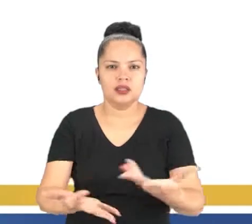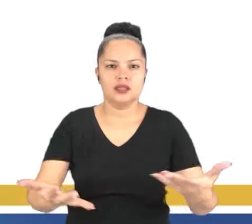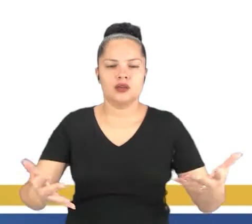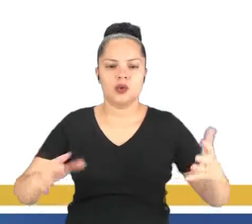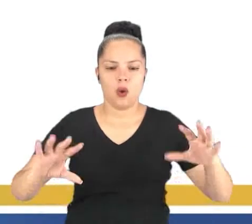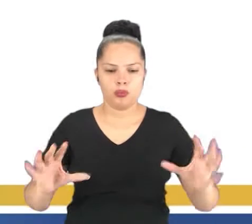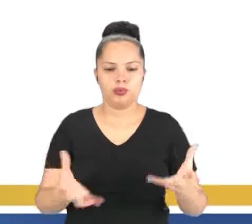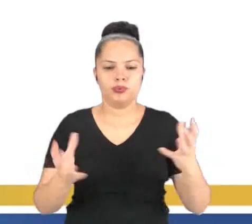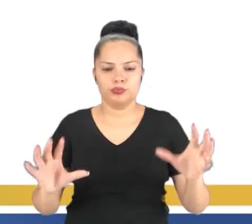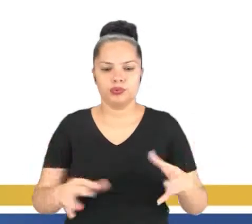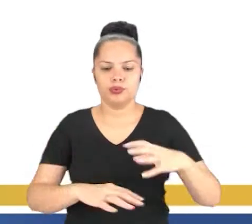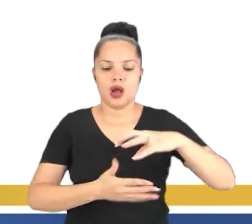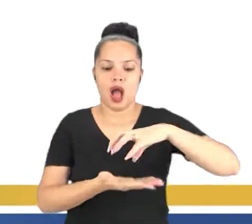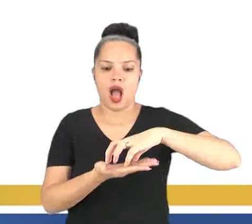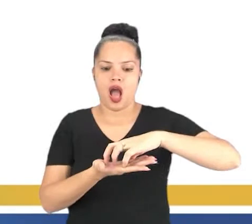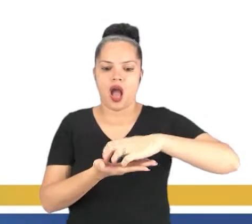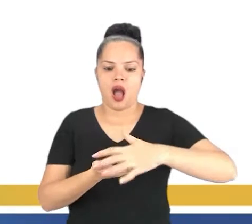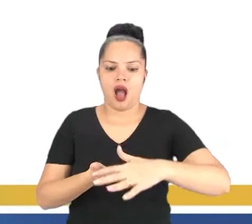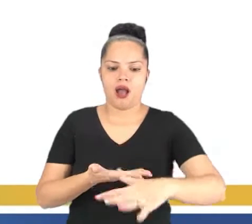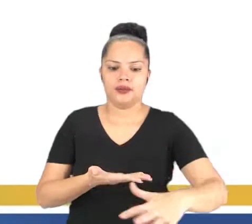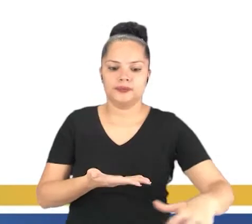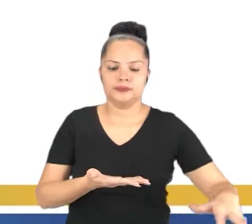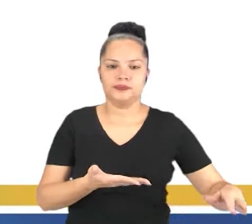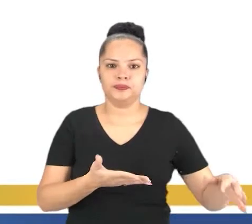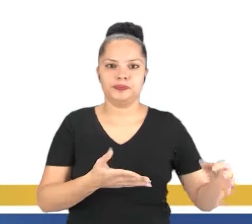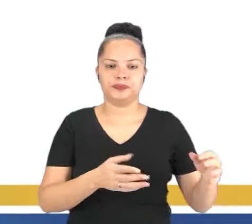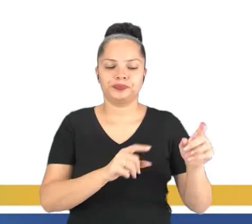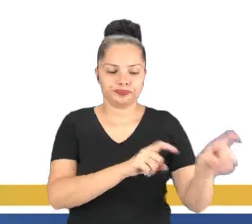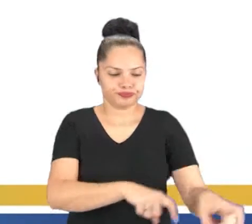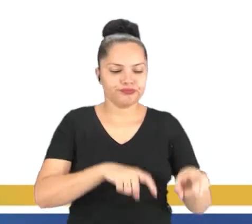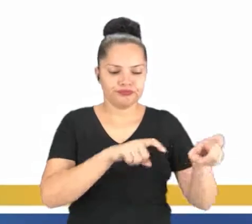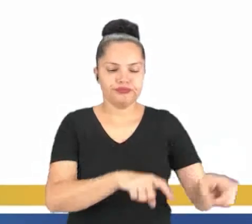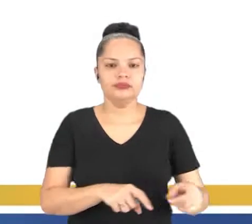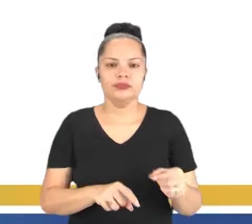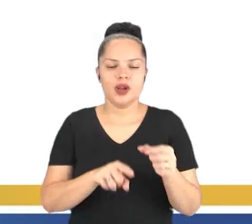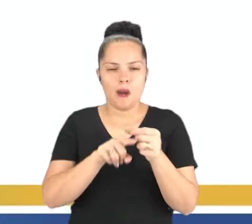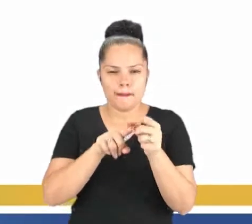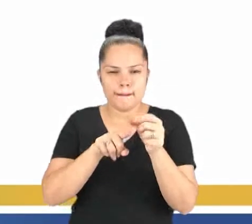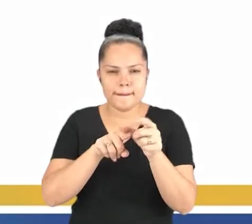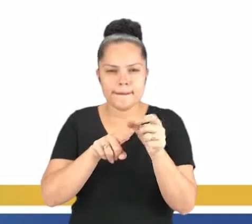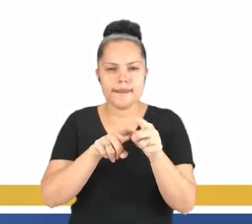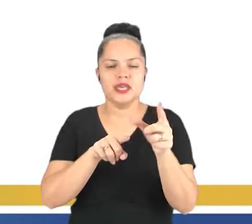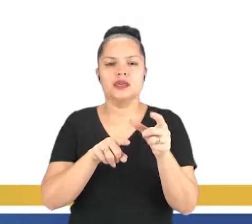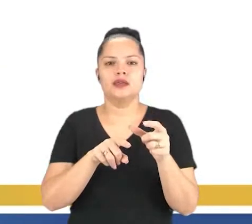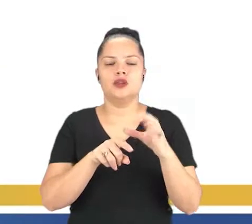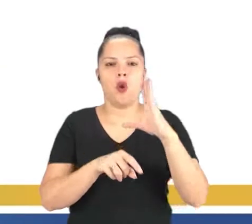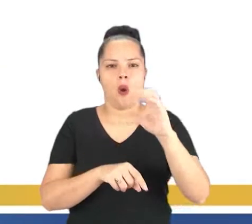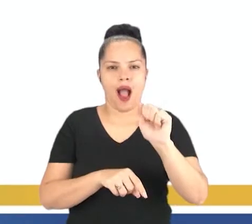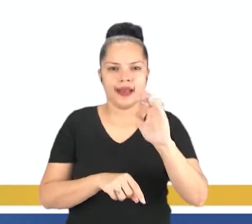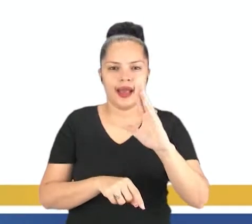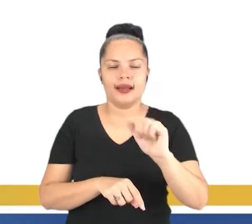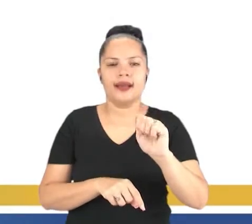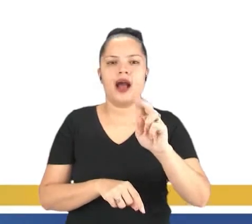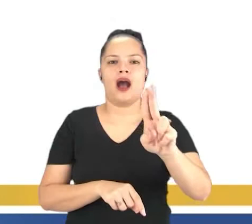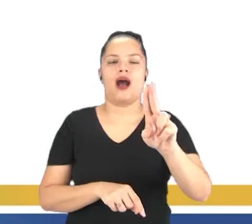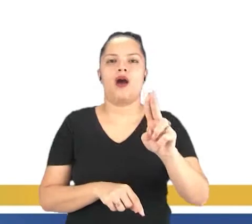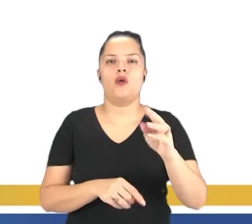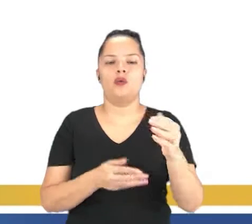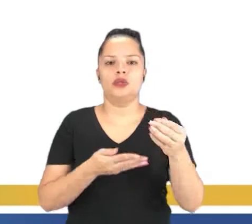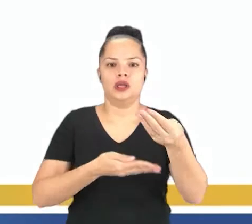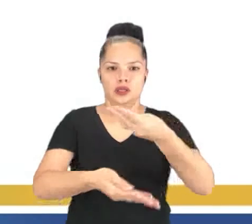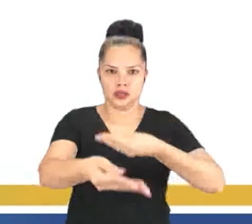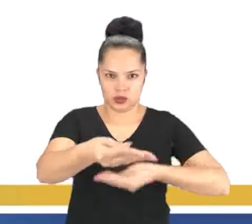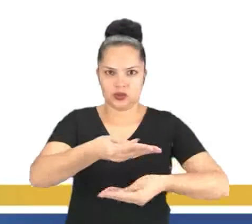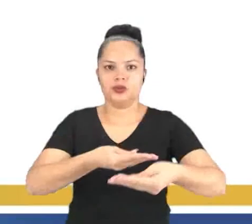cultivo que as chinampas né onde plantavam milho Pimenta tomate e Cacau a semente de cacau por exemplo eram usados como moedas por este